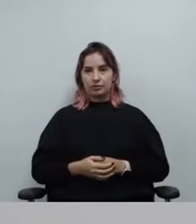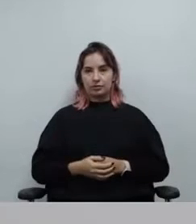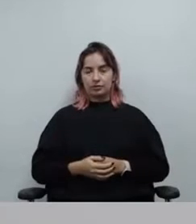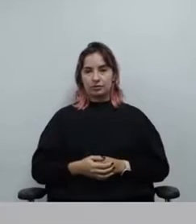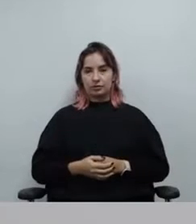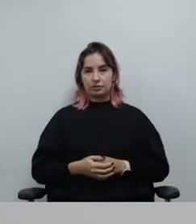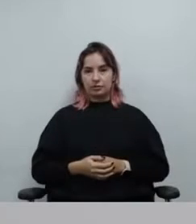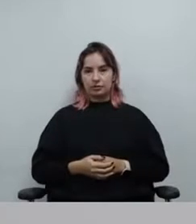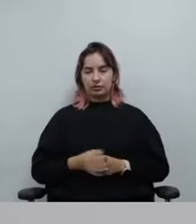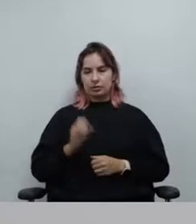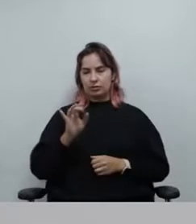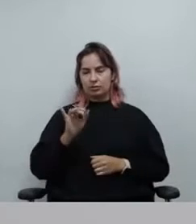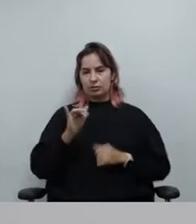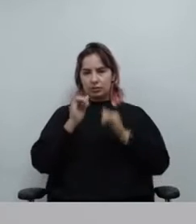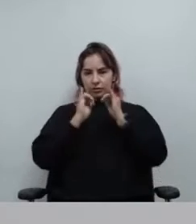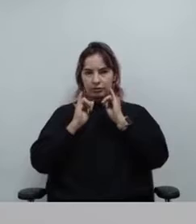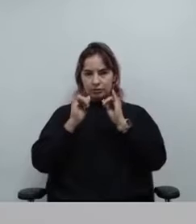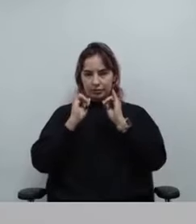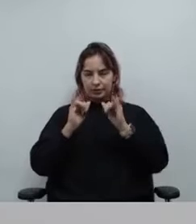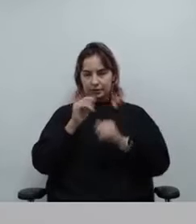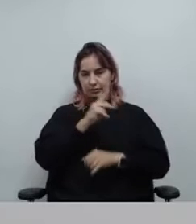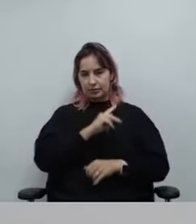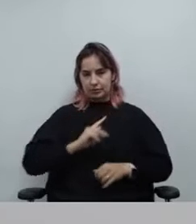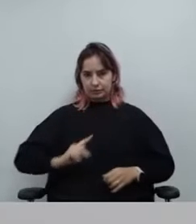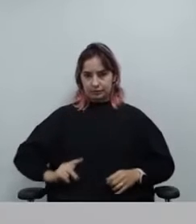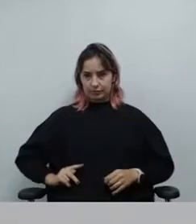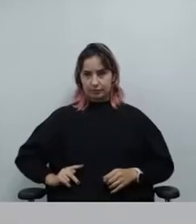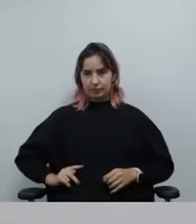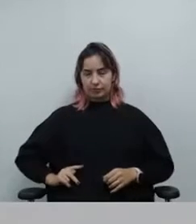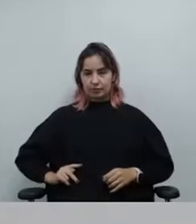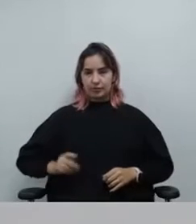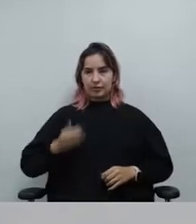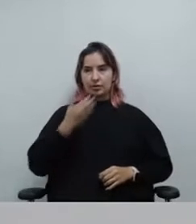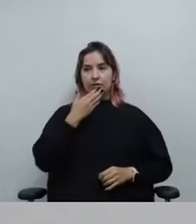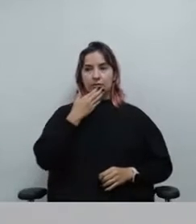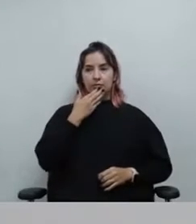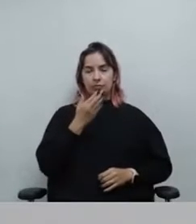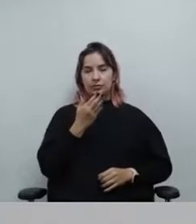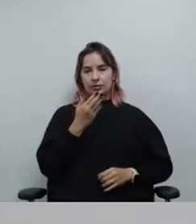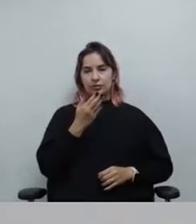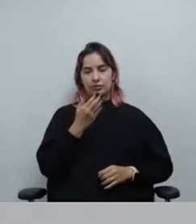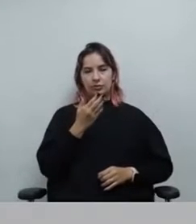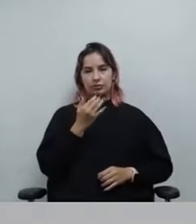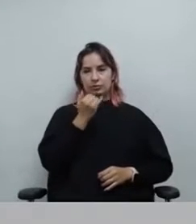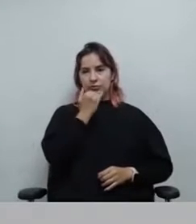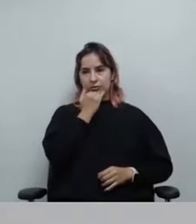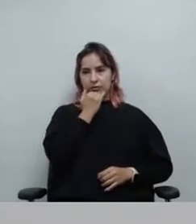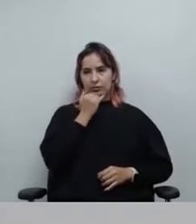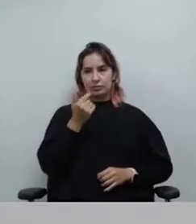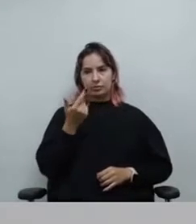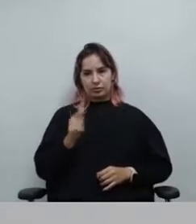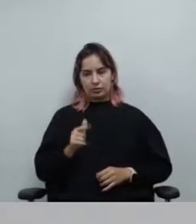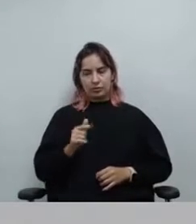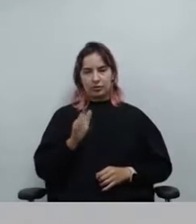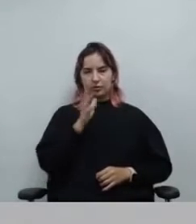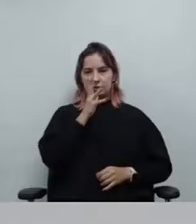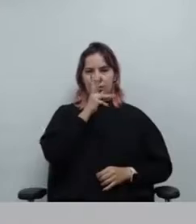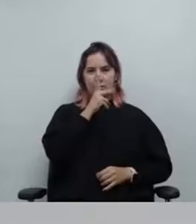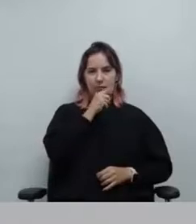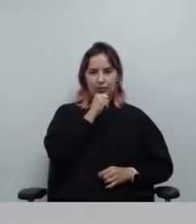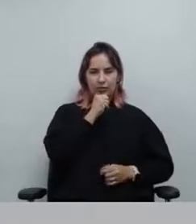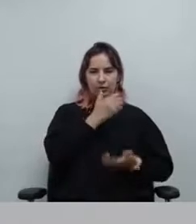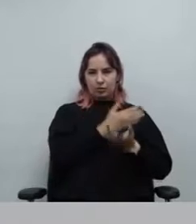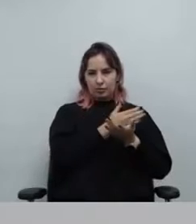a breves comunicações da presidência, inicialmente pedindo escusas aqui mais uma vez pela demora no início